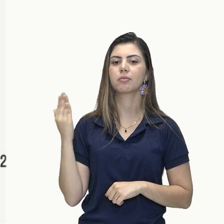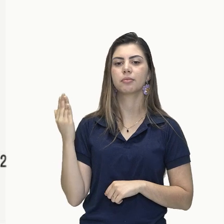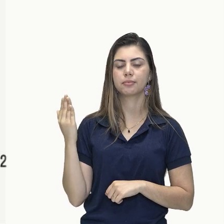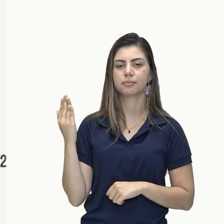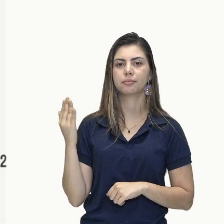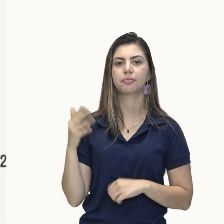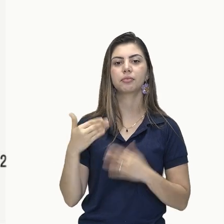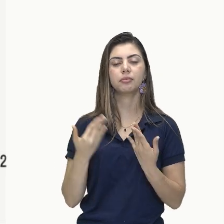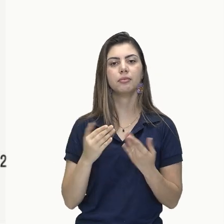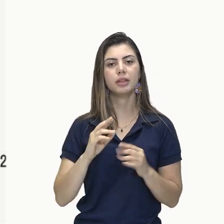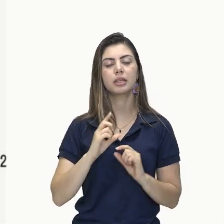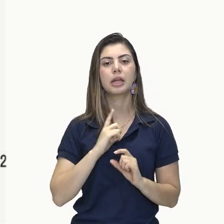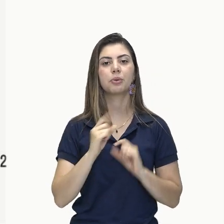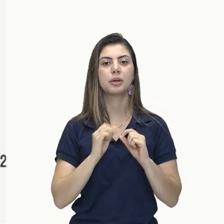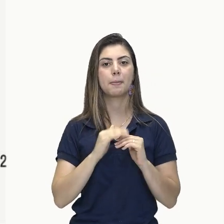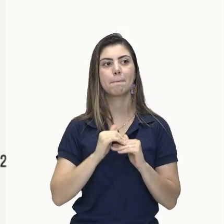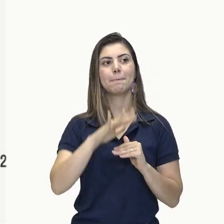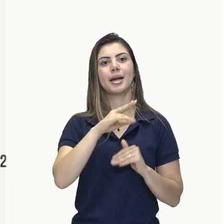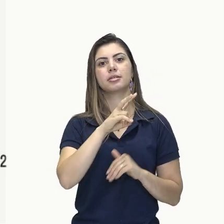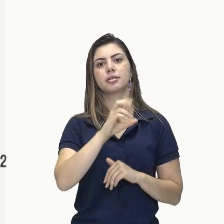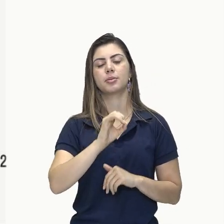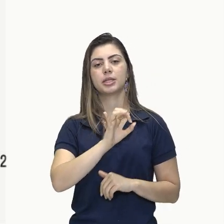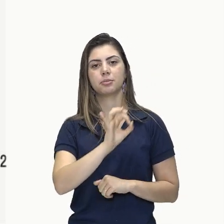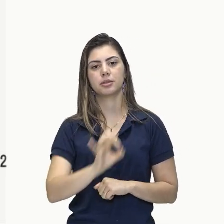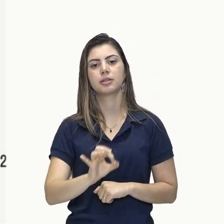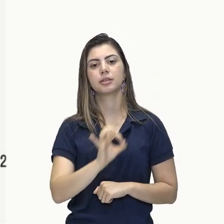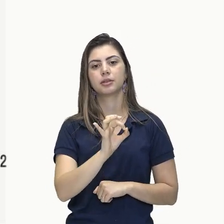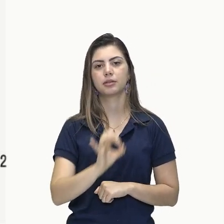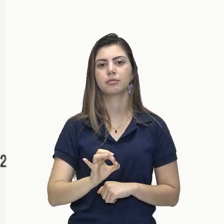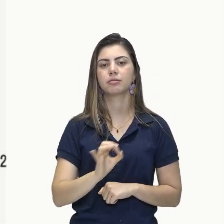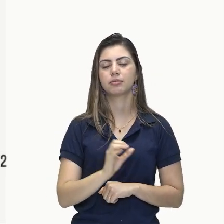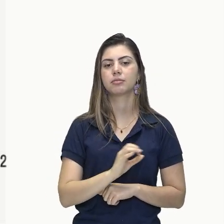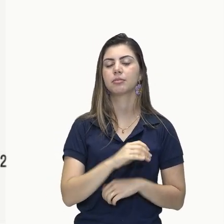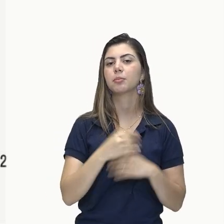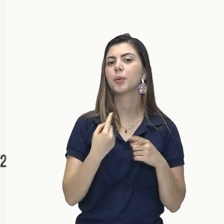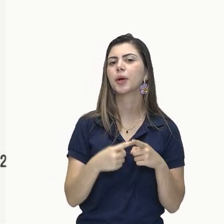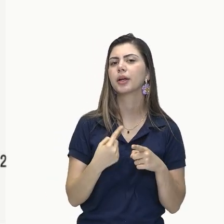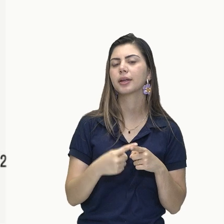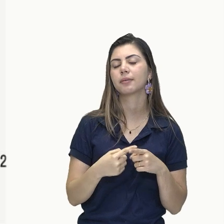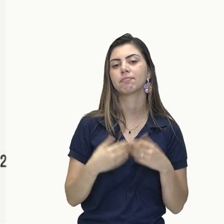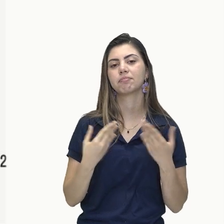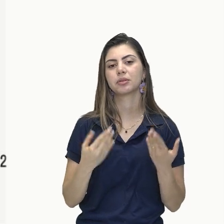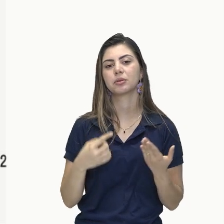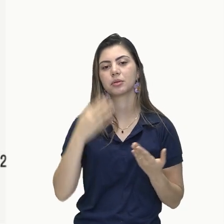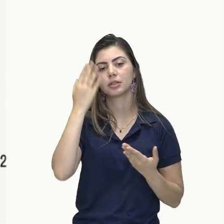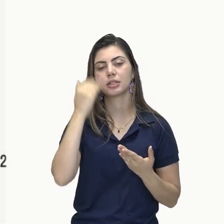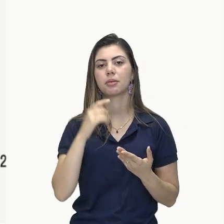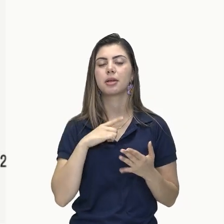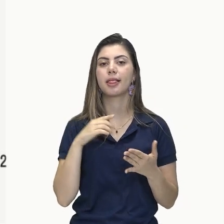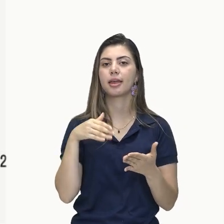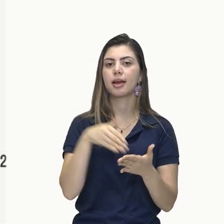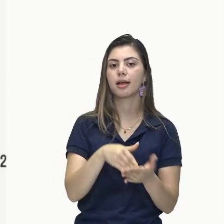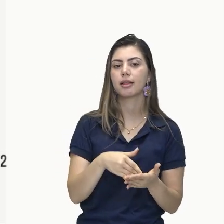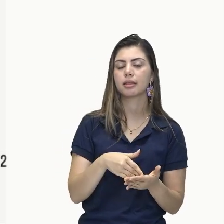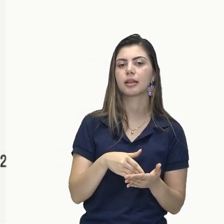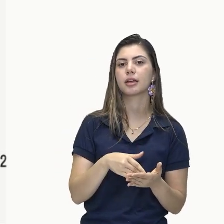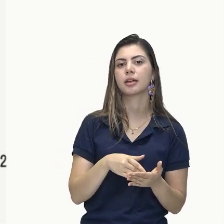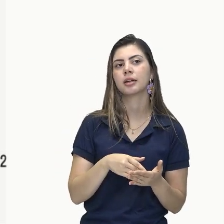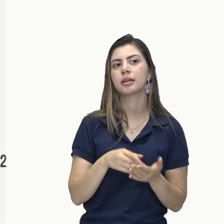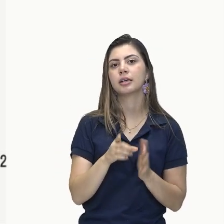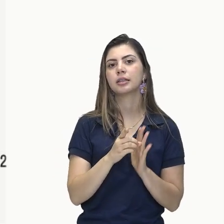superior a 50%. Né? Então, isso porque até a década de entre